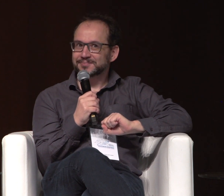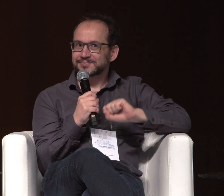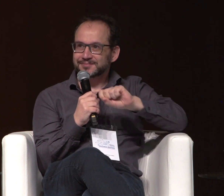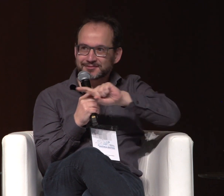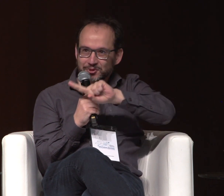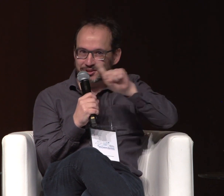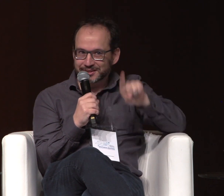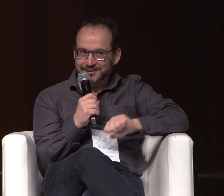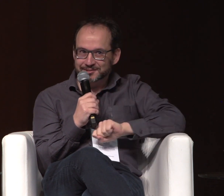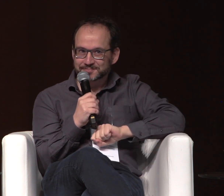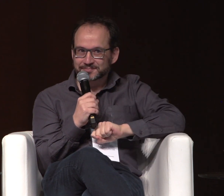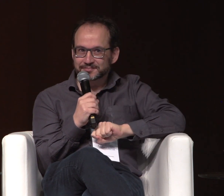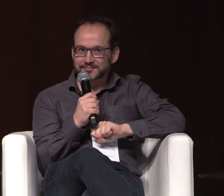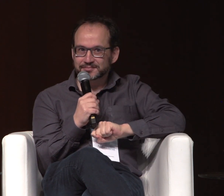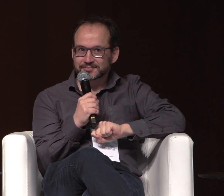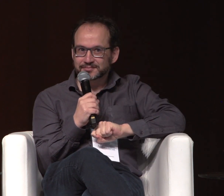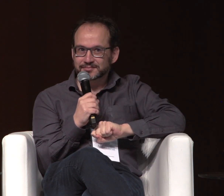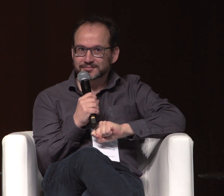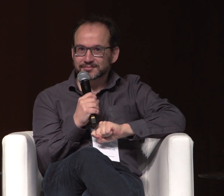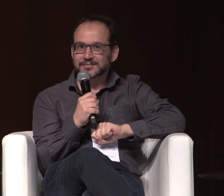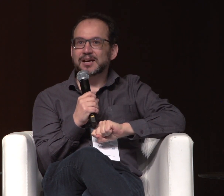detém? Vocês.